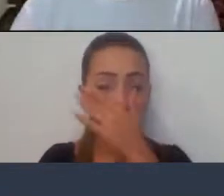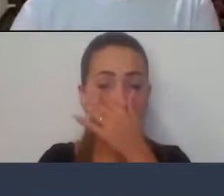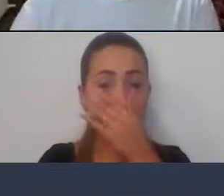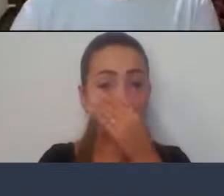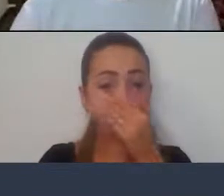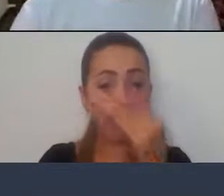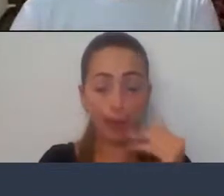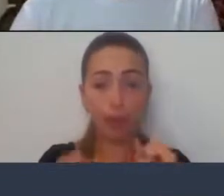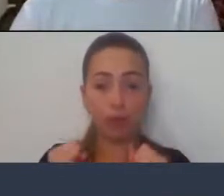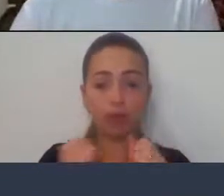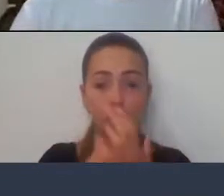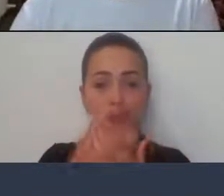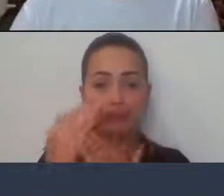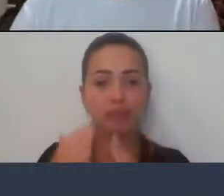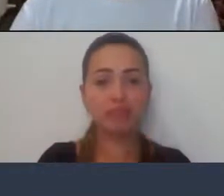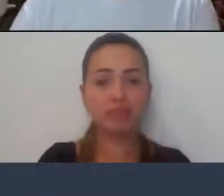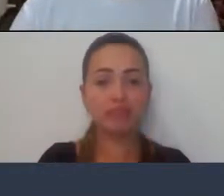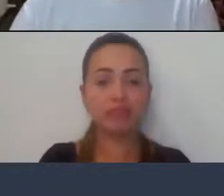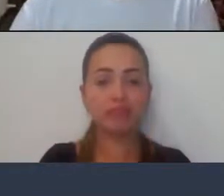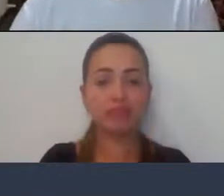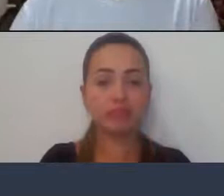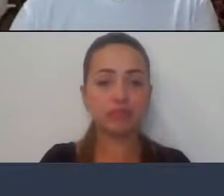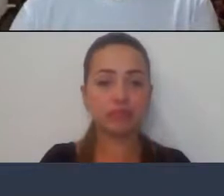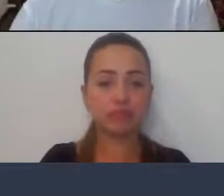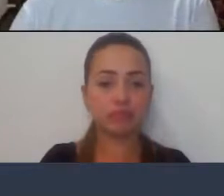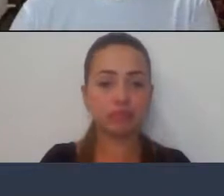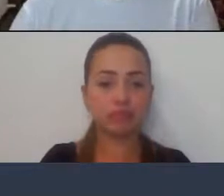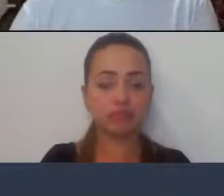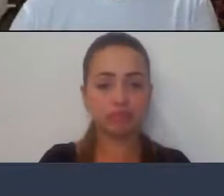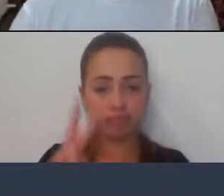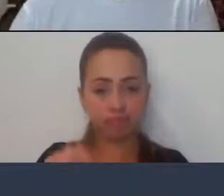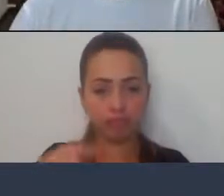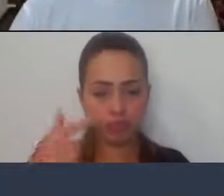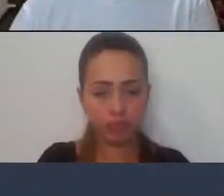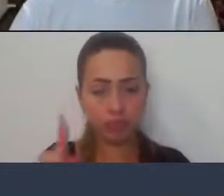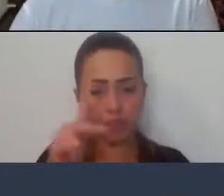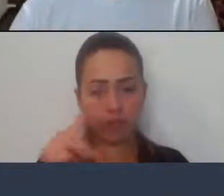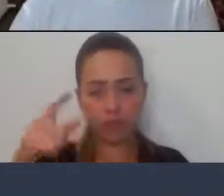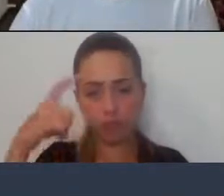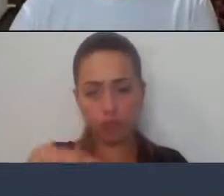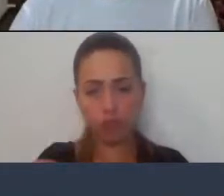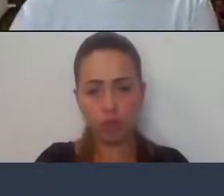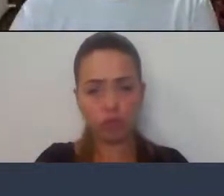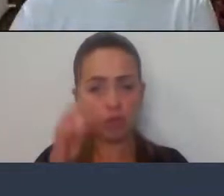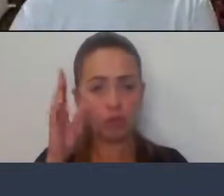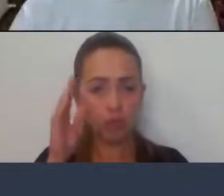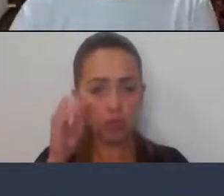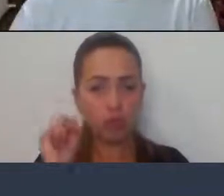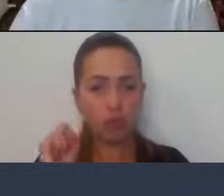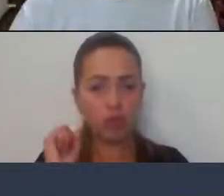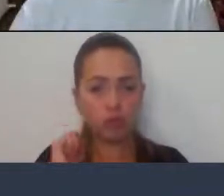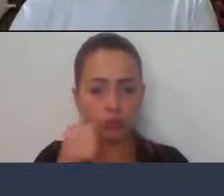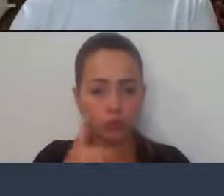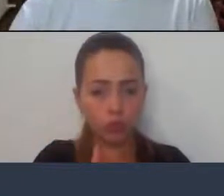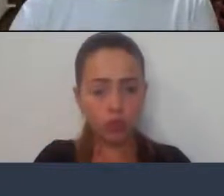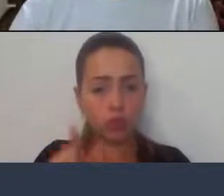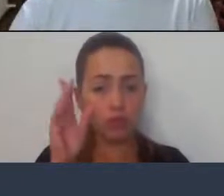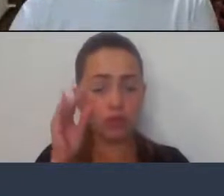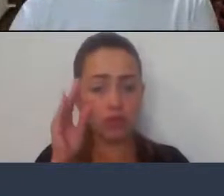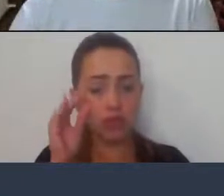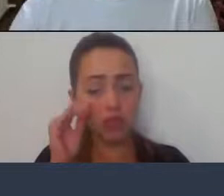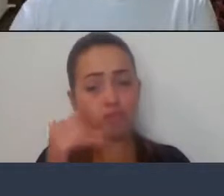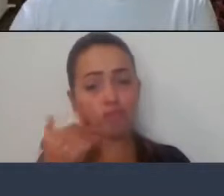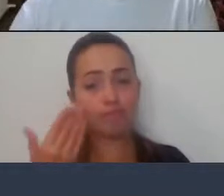Eu posso começar dessa vez. O fato de o professor de formação ser observador, a gravação em vídeo pode substituir essa observação?